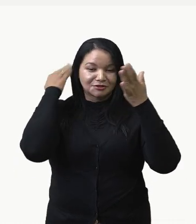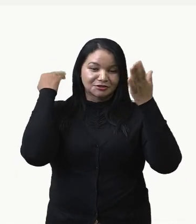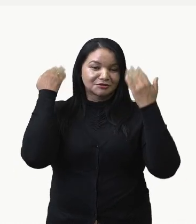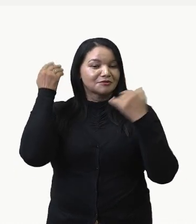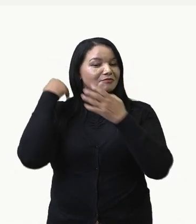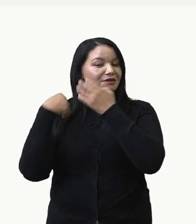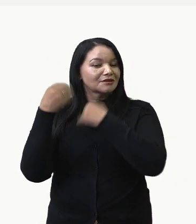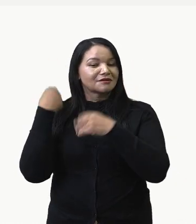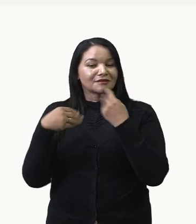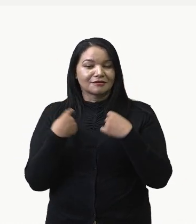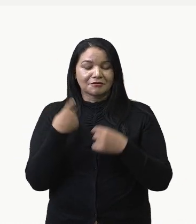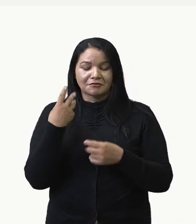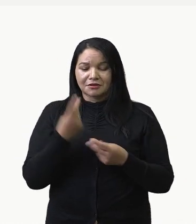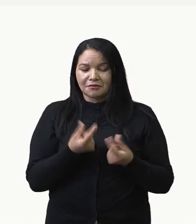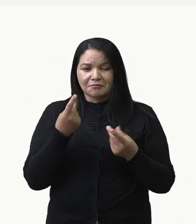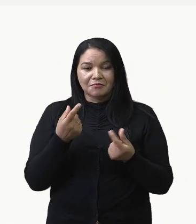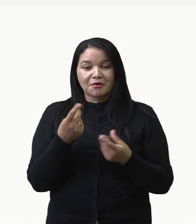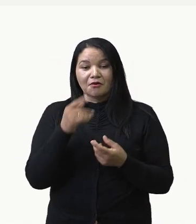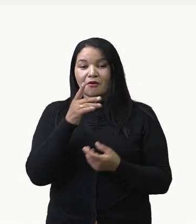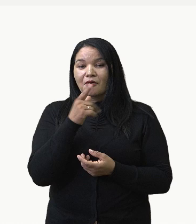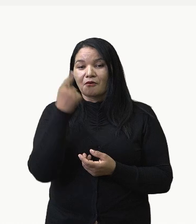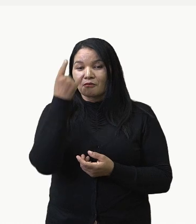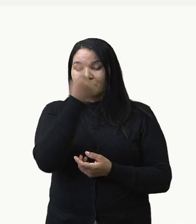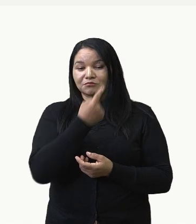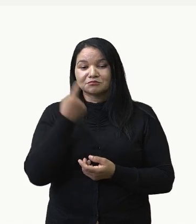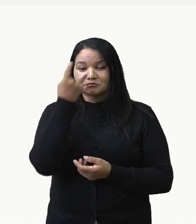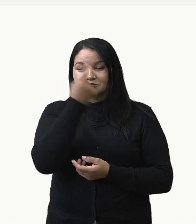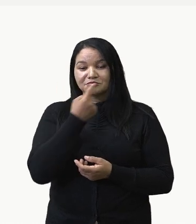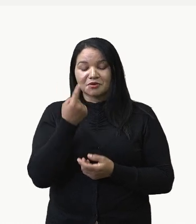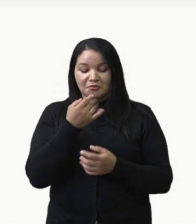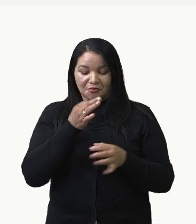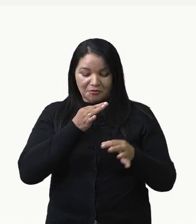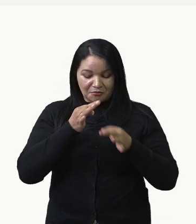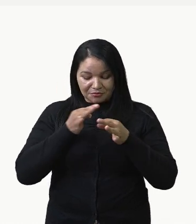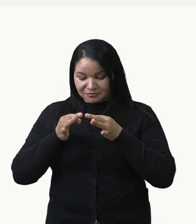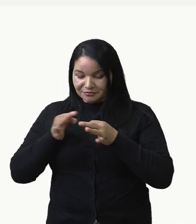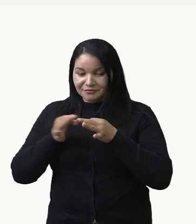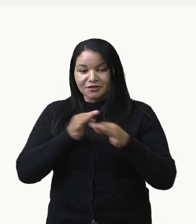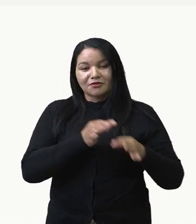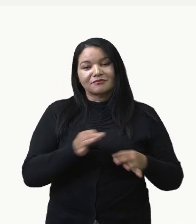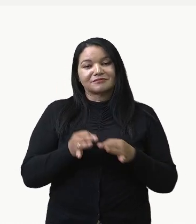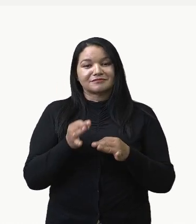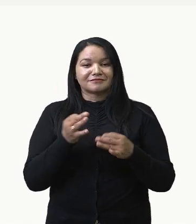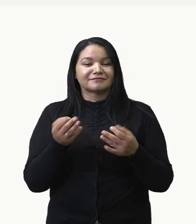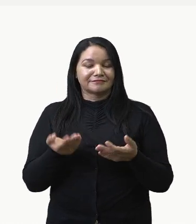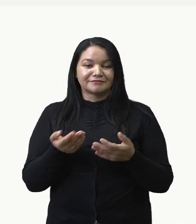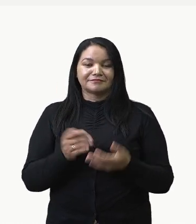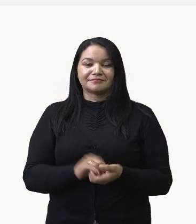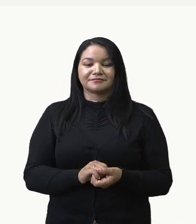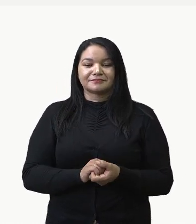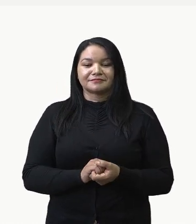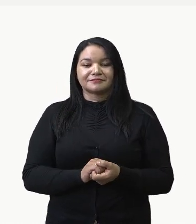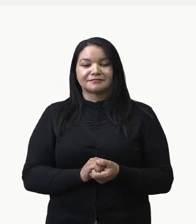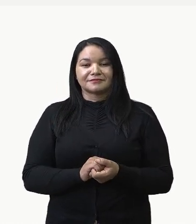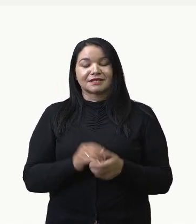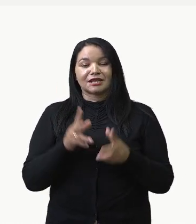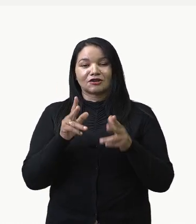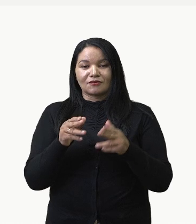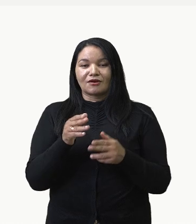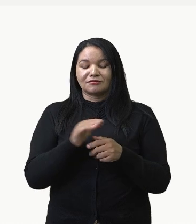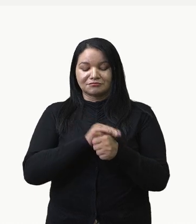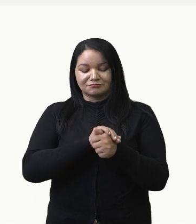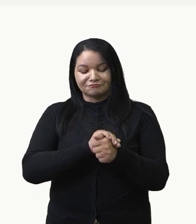ele passa mais de uma hora se ajeitando né se organizando arreglando nento